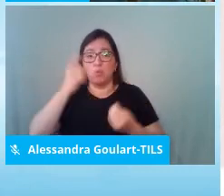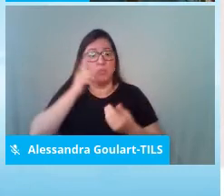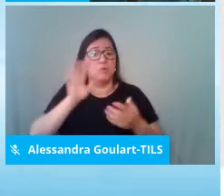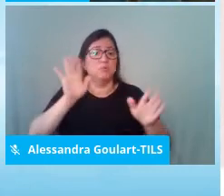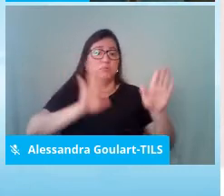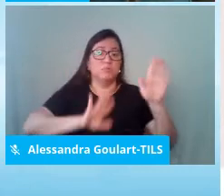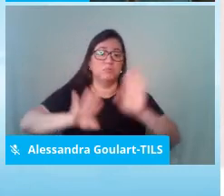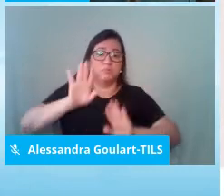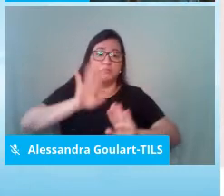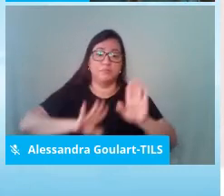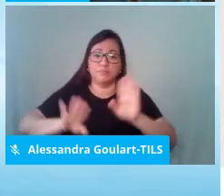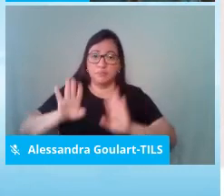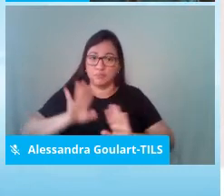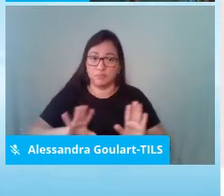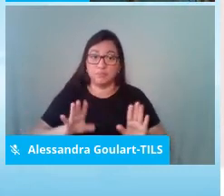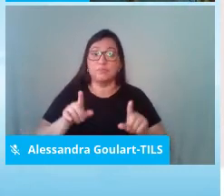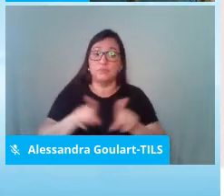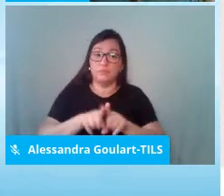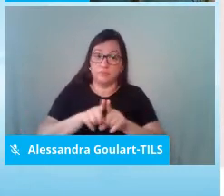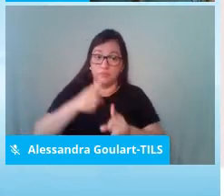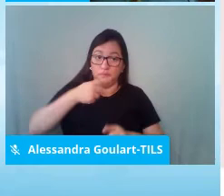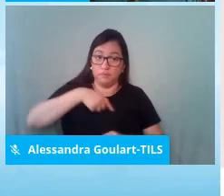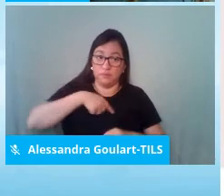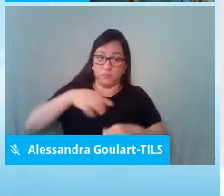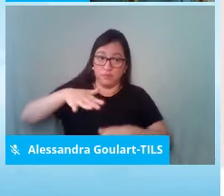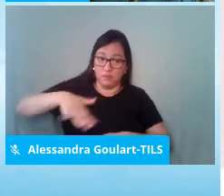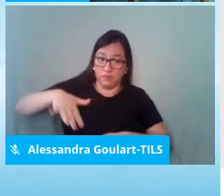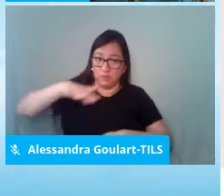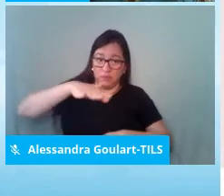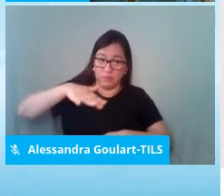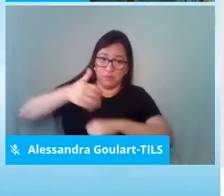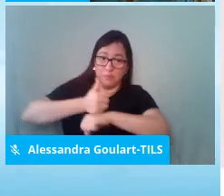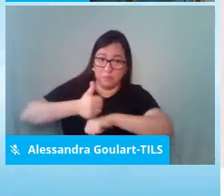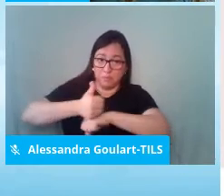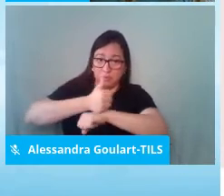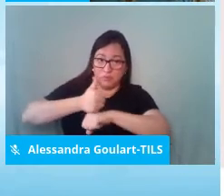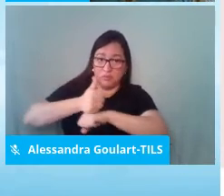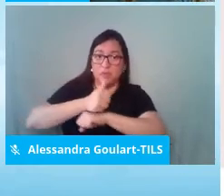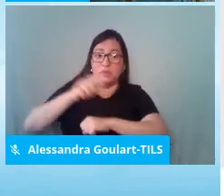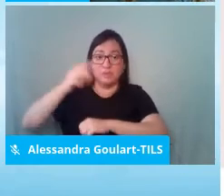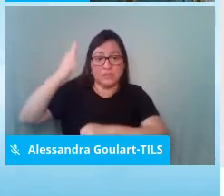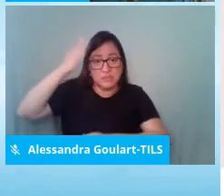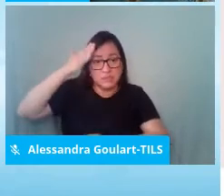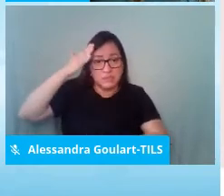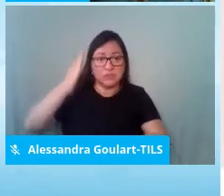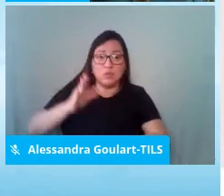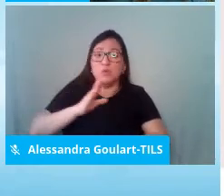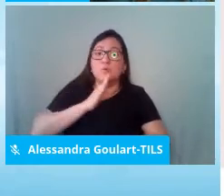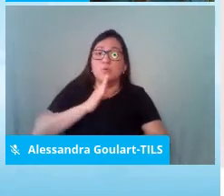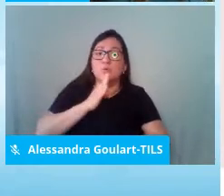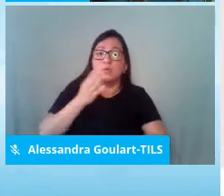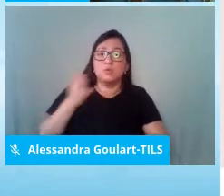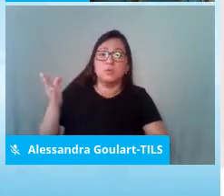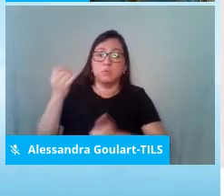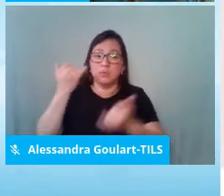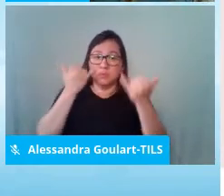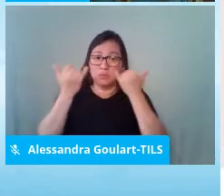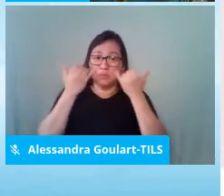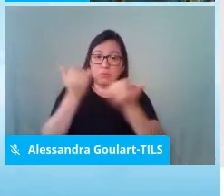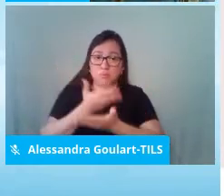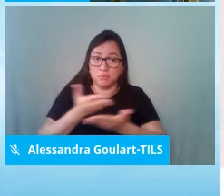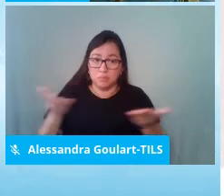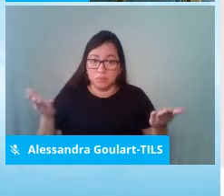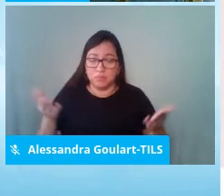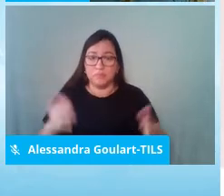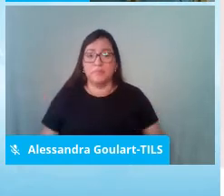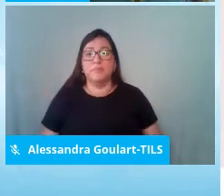do trabalho tem que estar atento. Por exemplo, dentro dessa mandala, a gente tem aqui a PEP e a PrEP. Então, eu